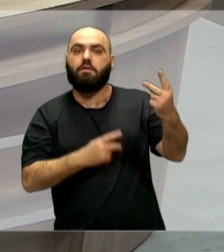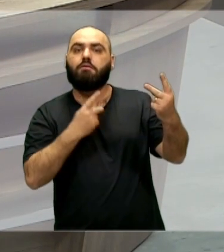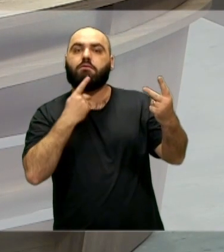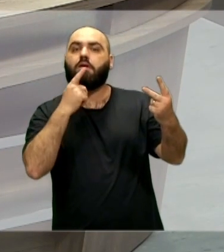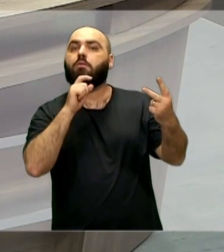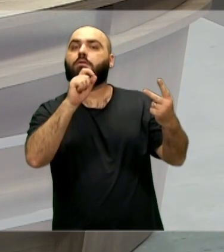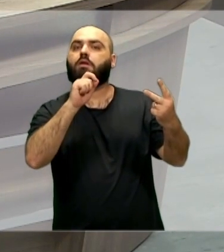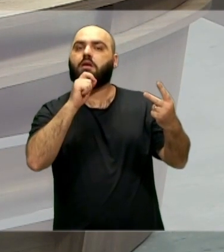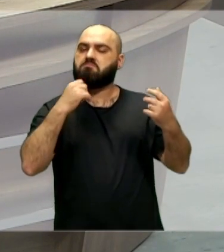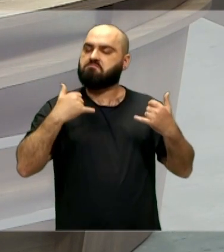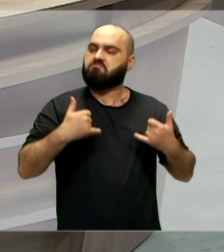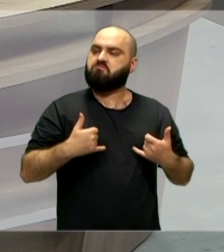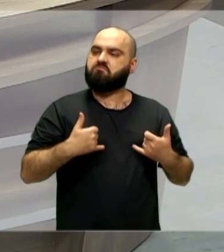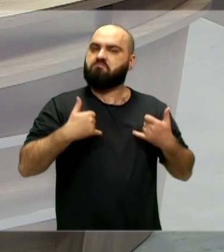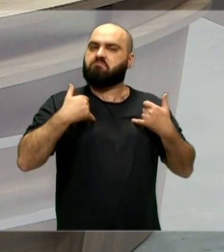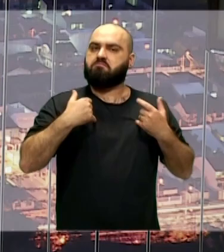Orgulho